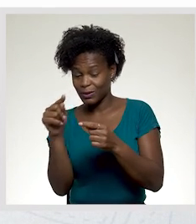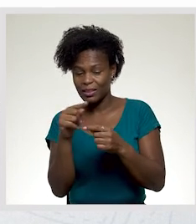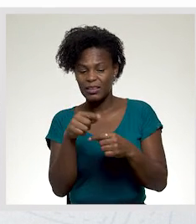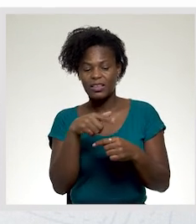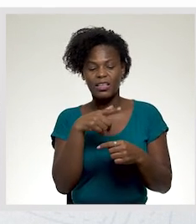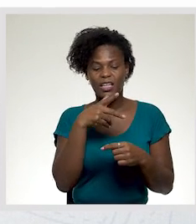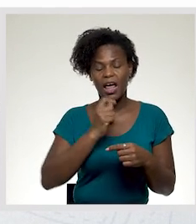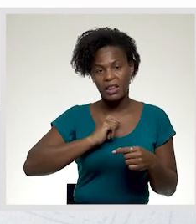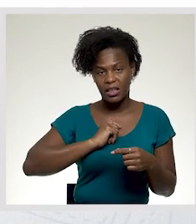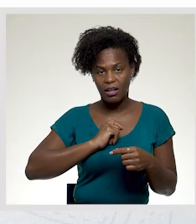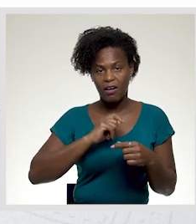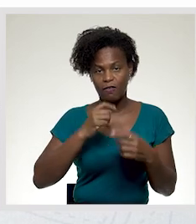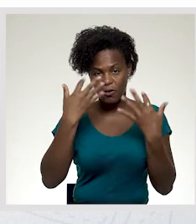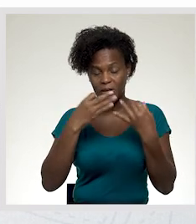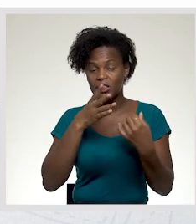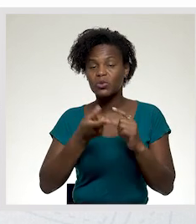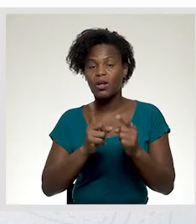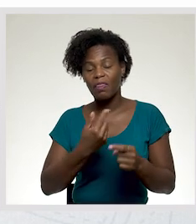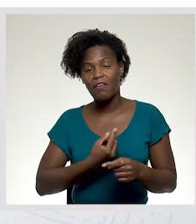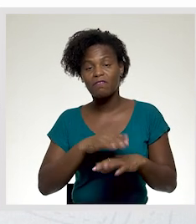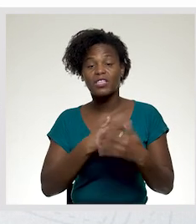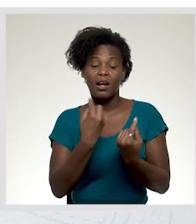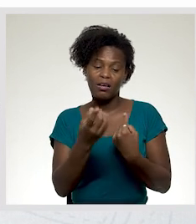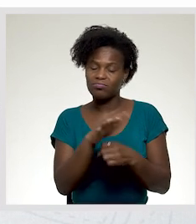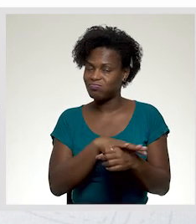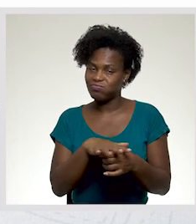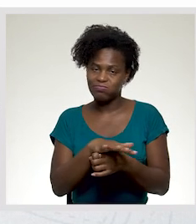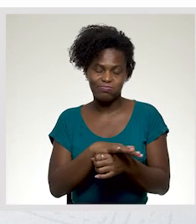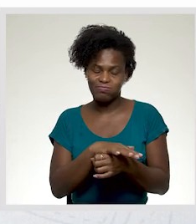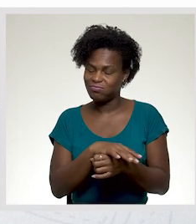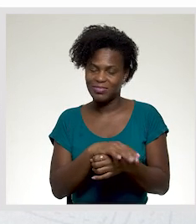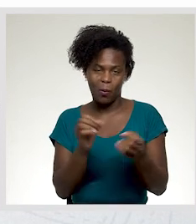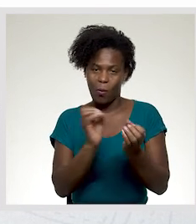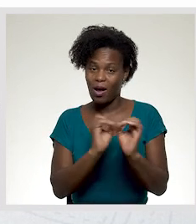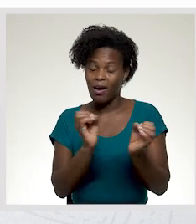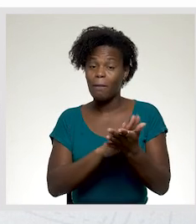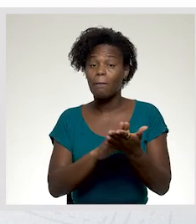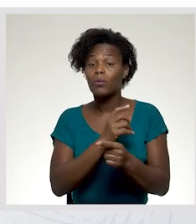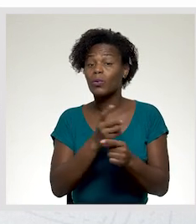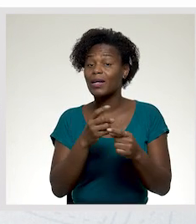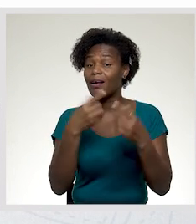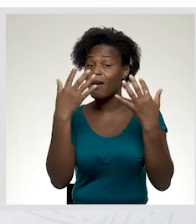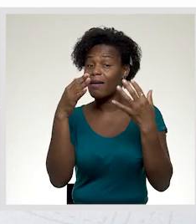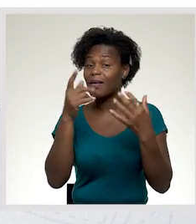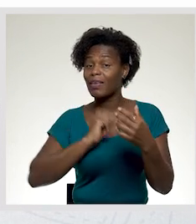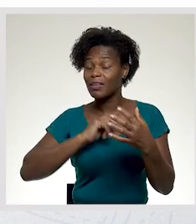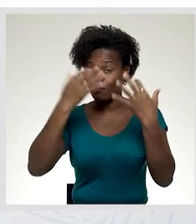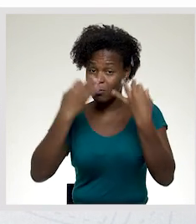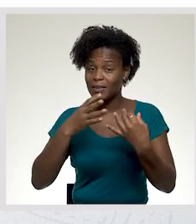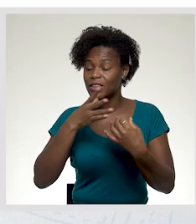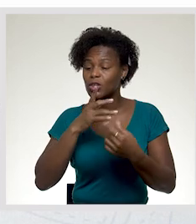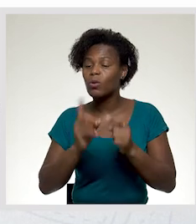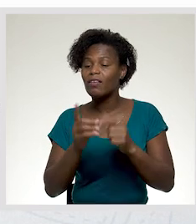formal diz-nos o que devemos fazer em cada circunstância, não tem nada a ver, porque a ética formal nos diz o que devemos fazer